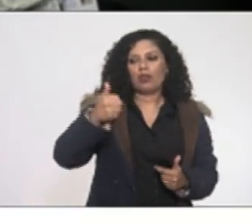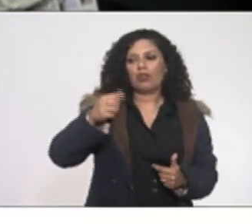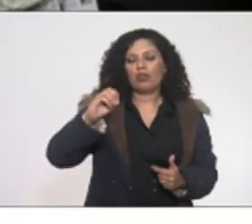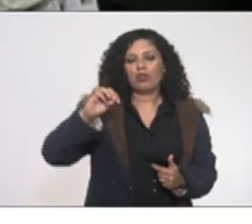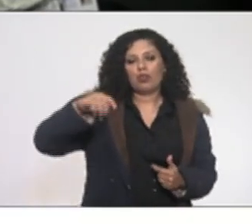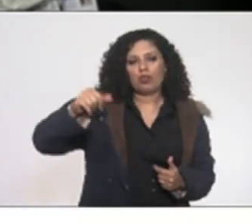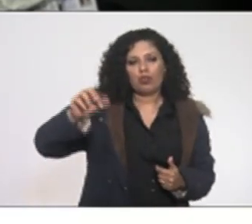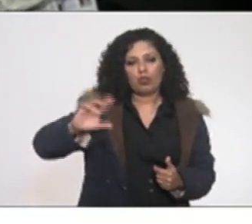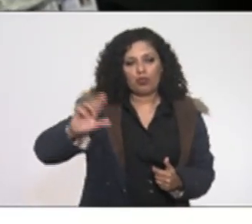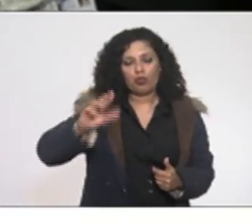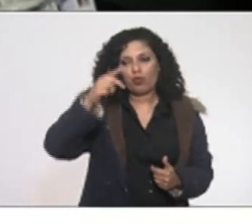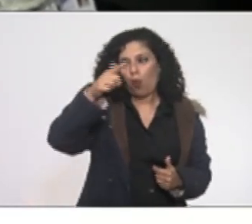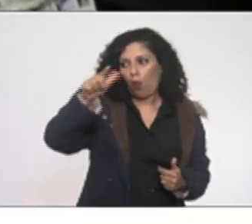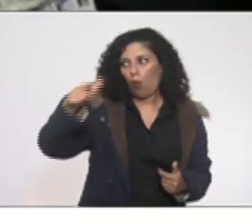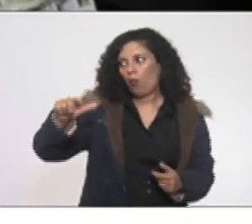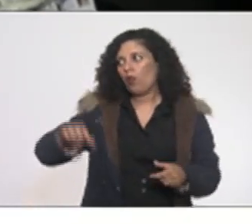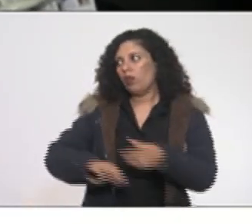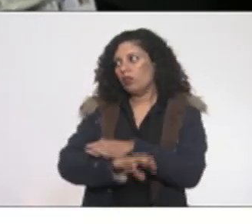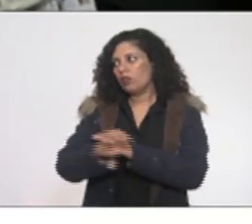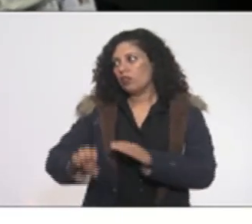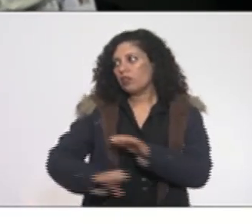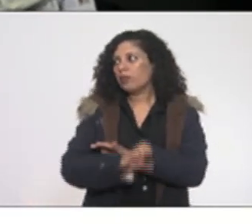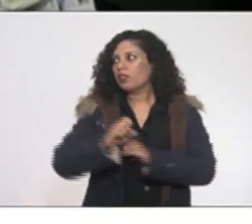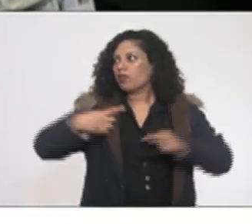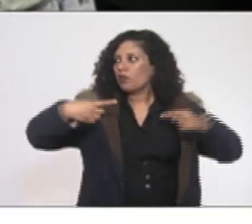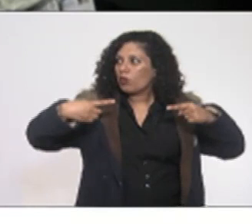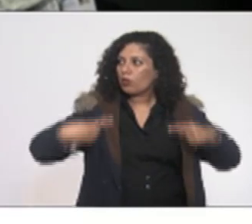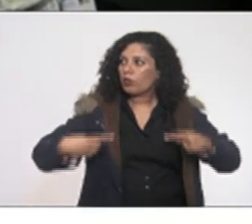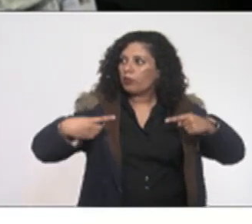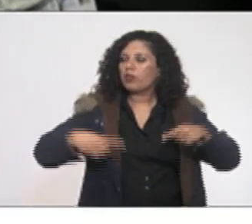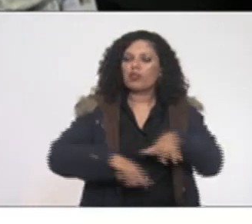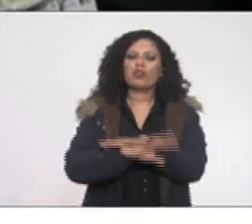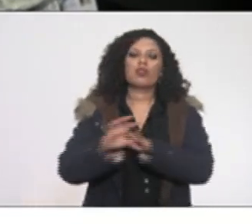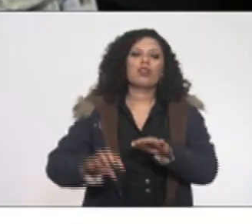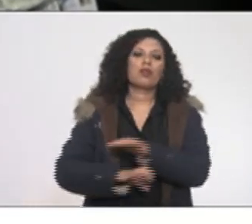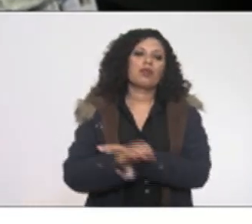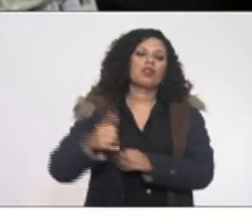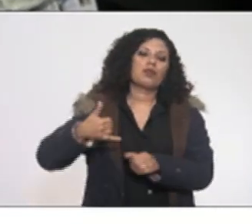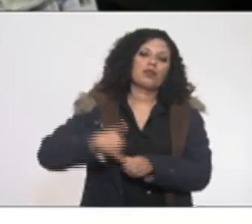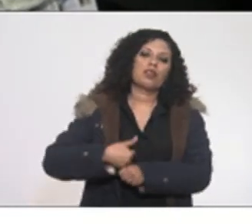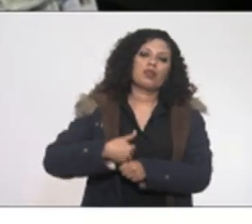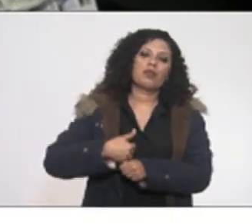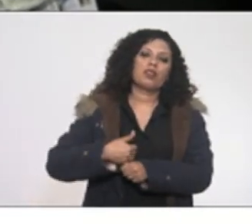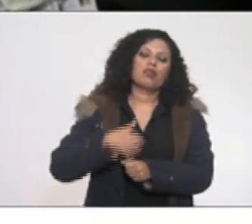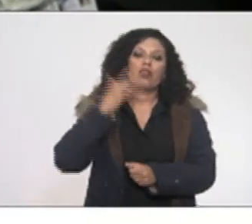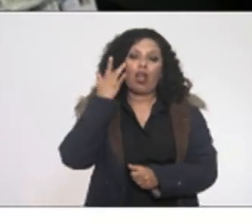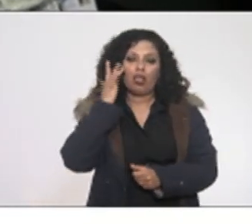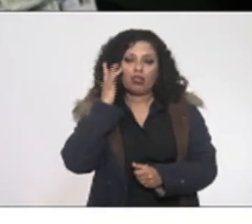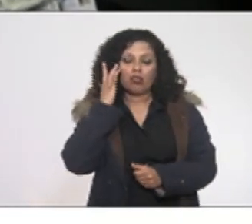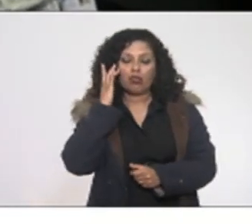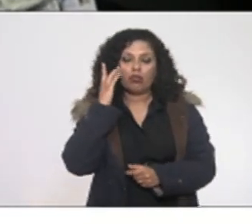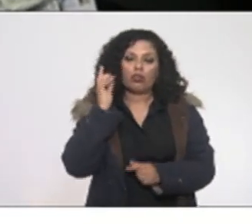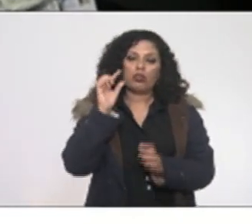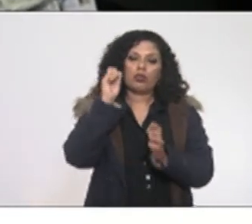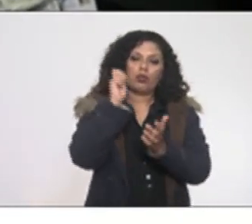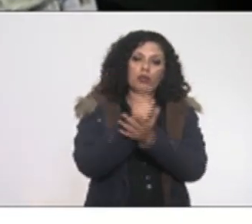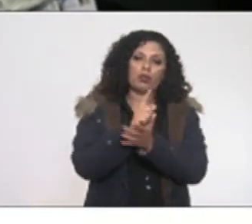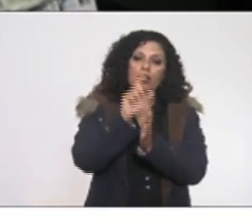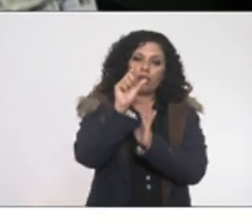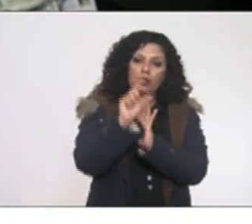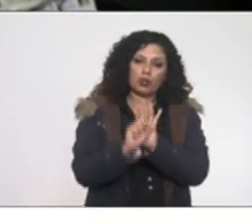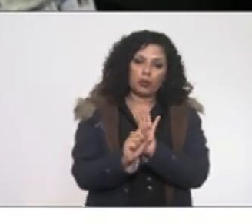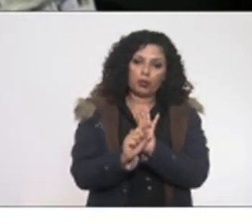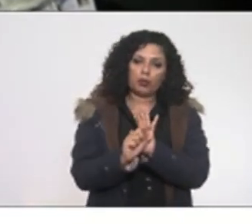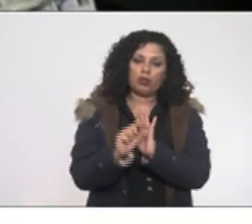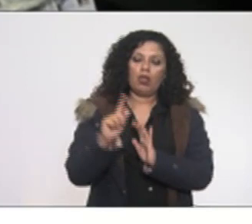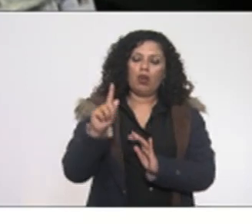outros agentes que vão competir com a Petrobras na venda ao consumidor final. Então, acredito que vão surgir oportunidades de baixar o preço